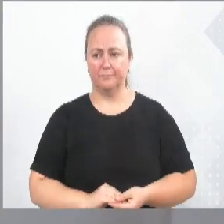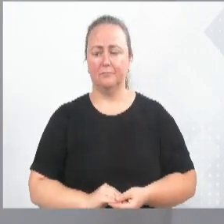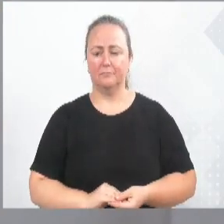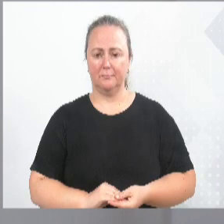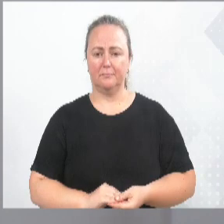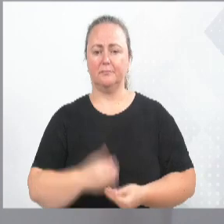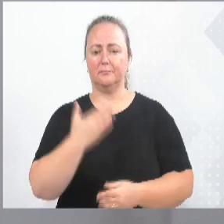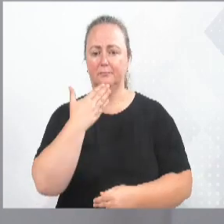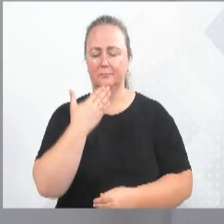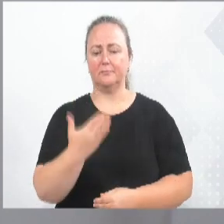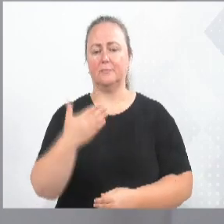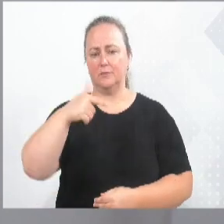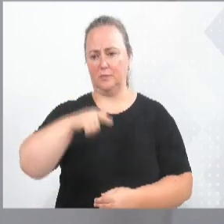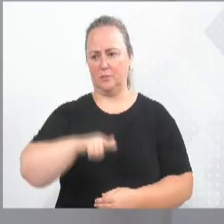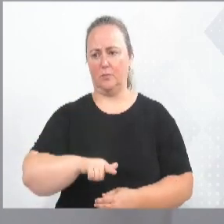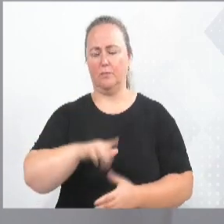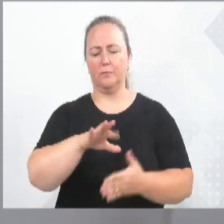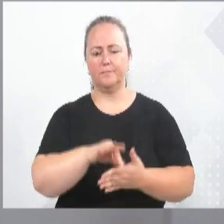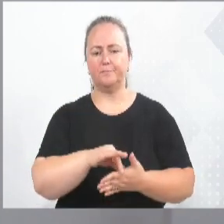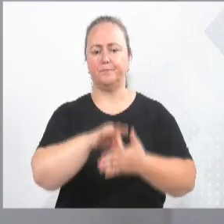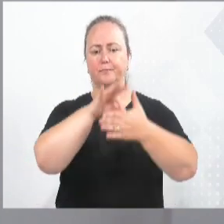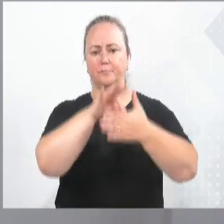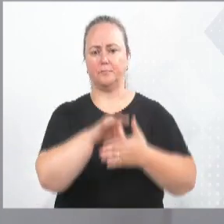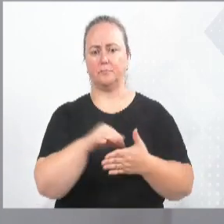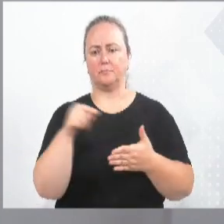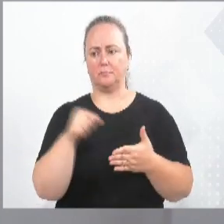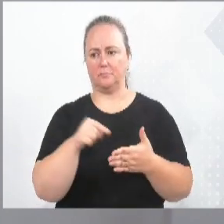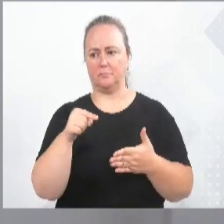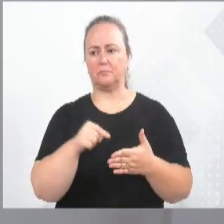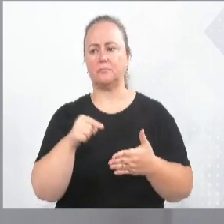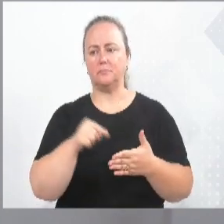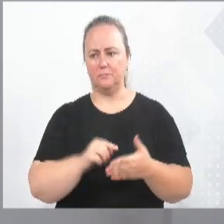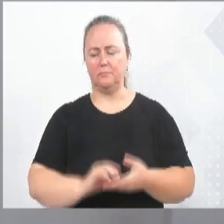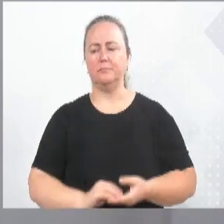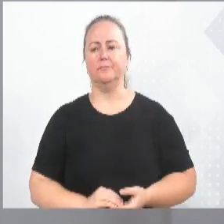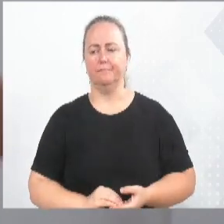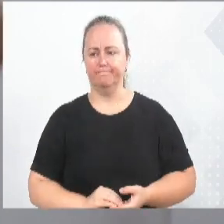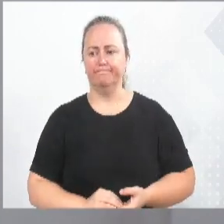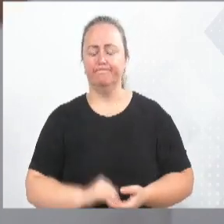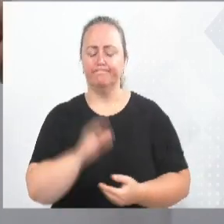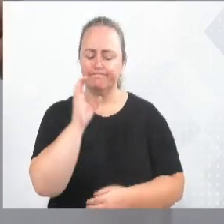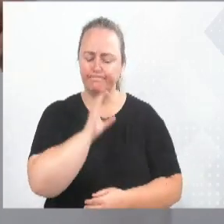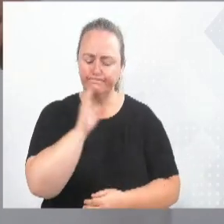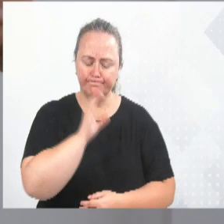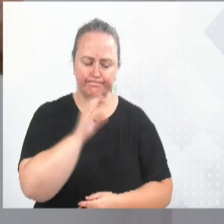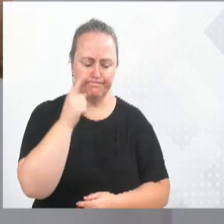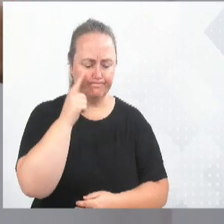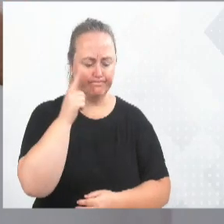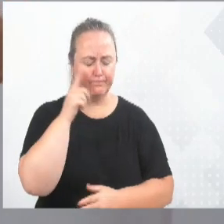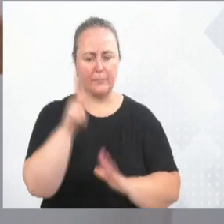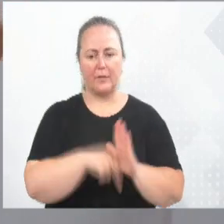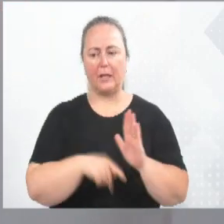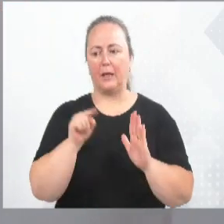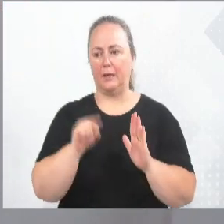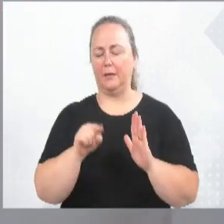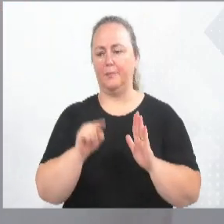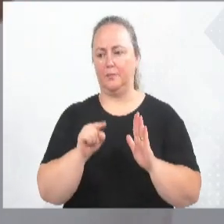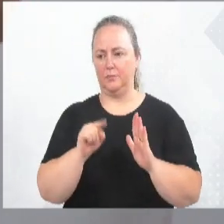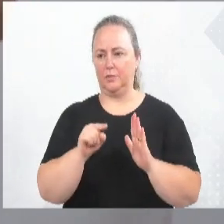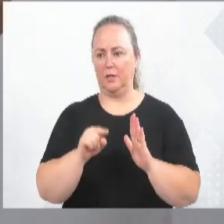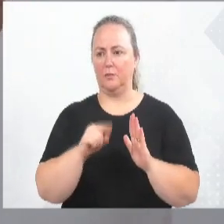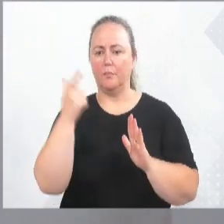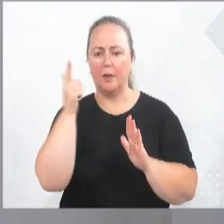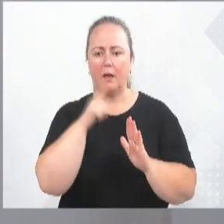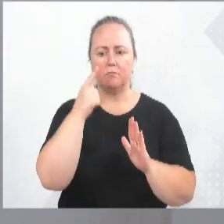eh a prioridade Vereador Diego nazato que quanto antes fosse feito o projeto né justamente para